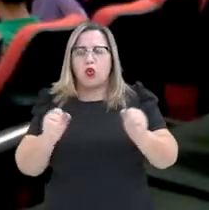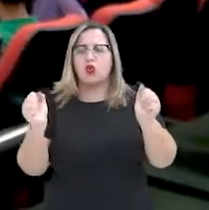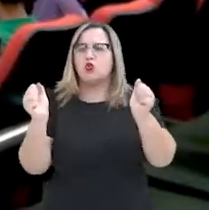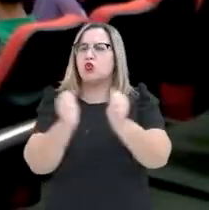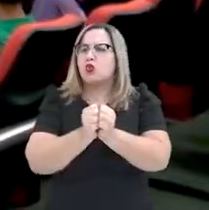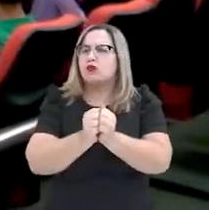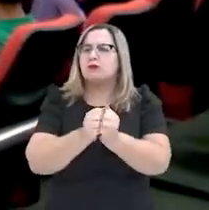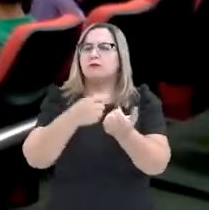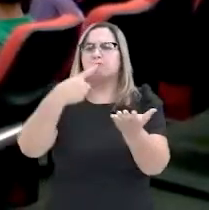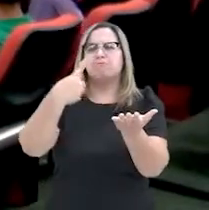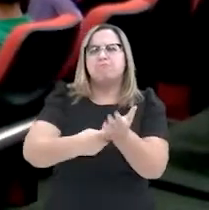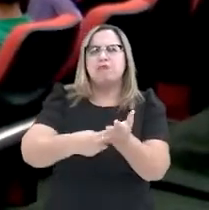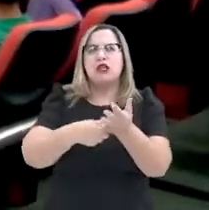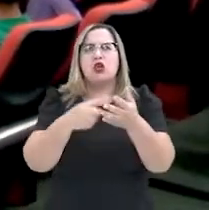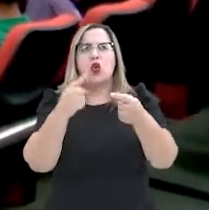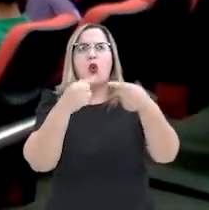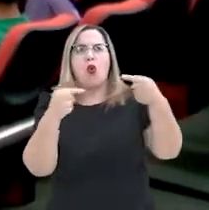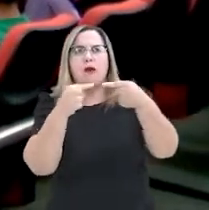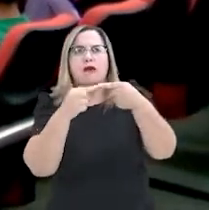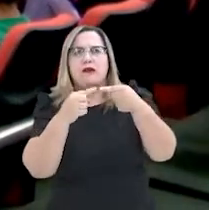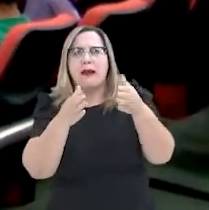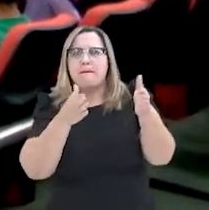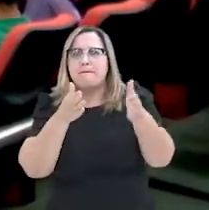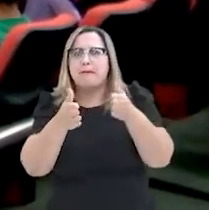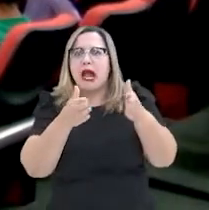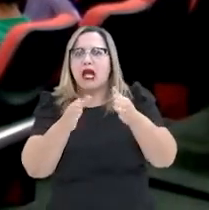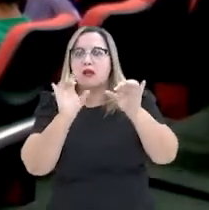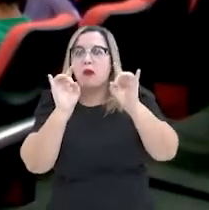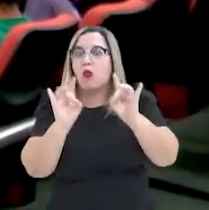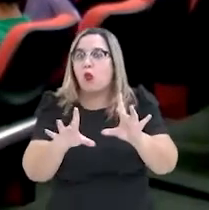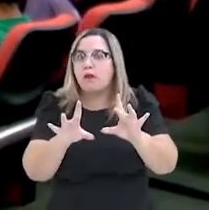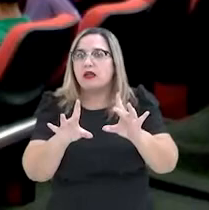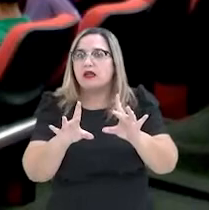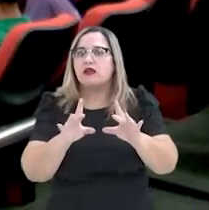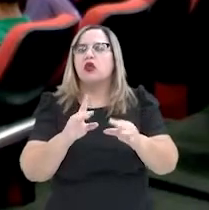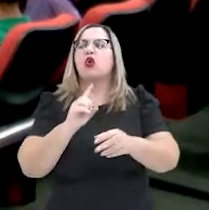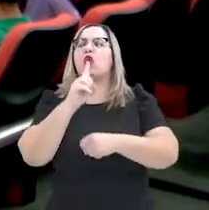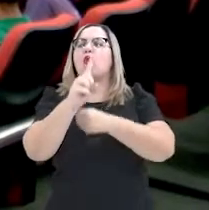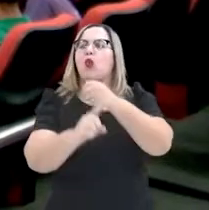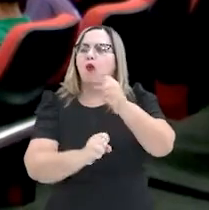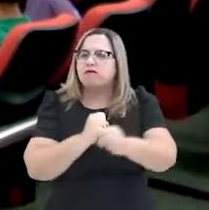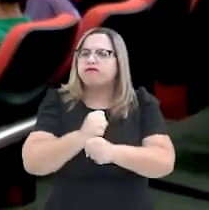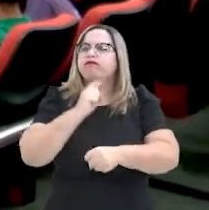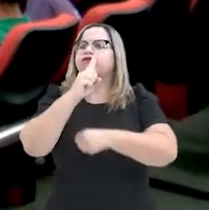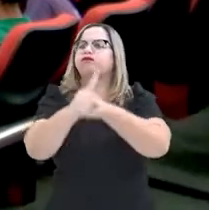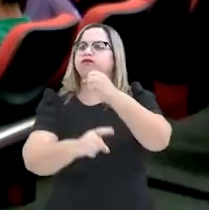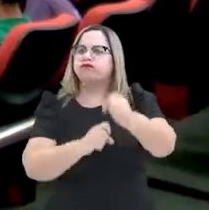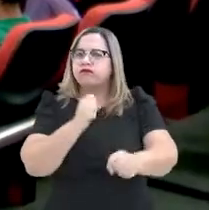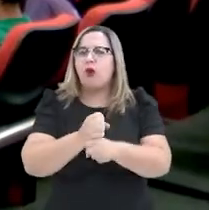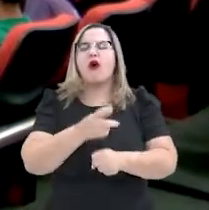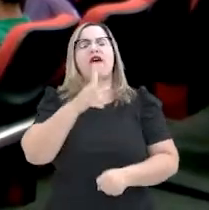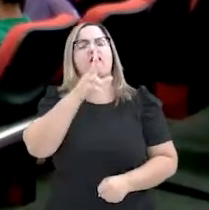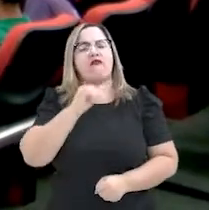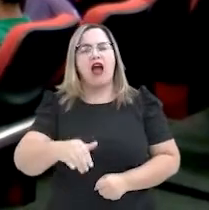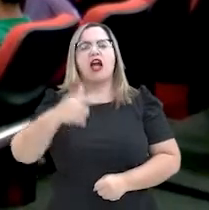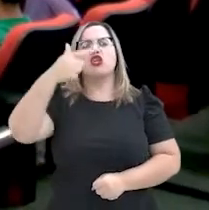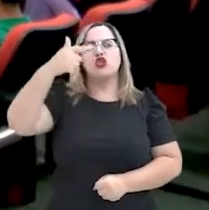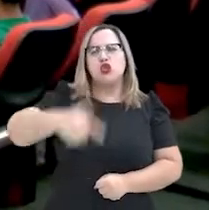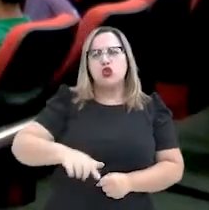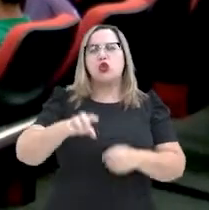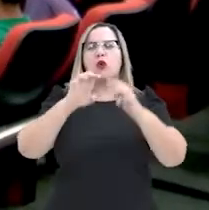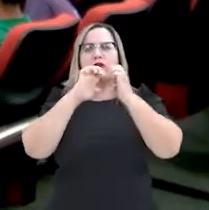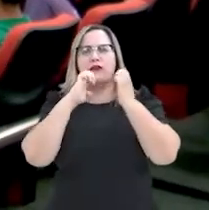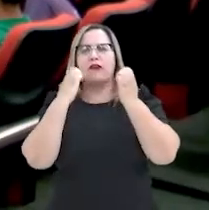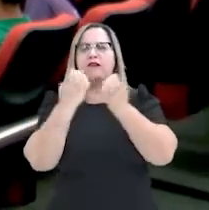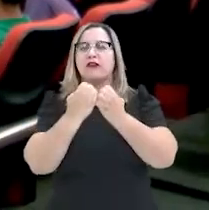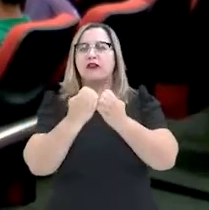saem compromissos, metas e prazos para a realização. Todos os anos teremos esse evento para